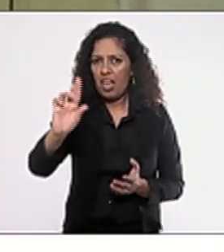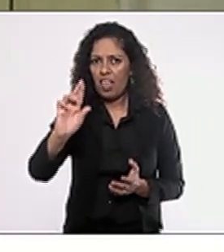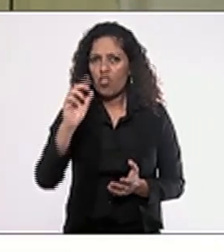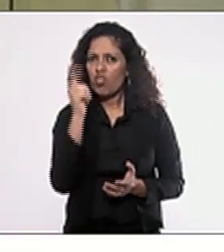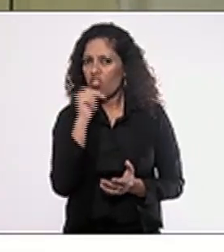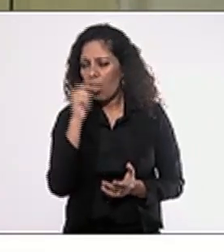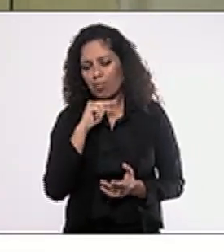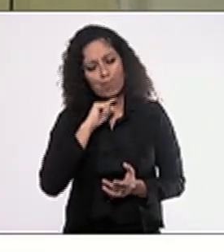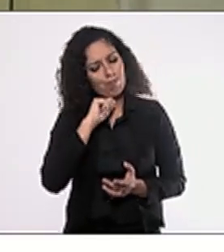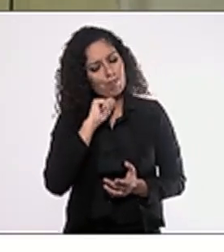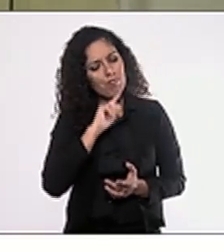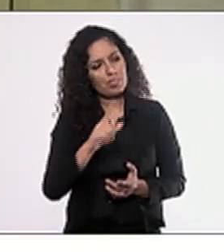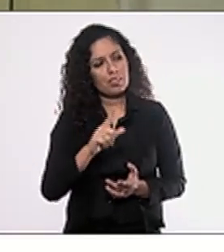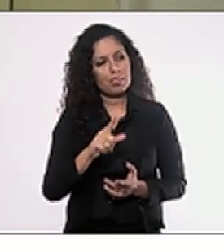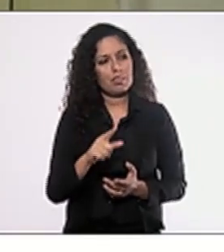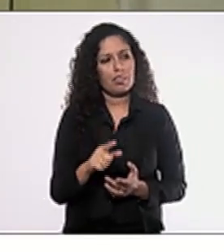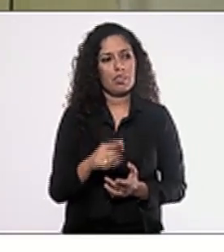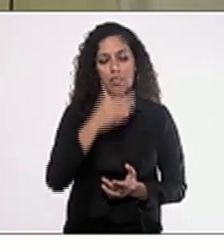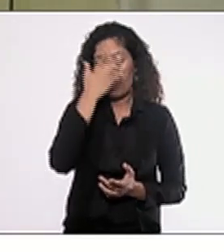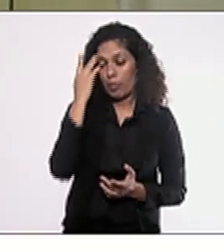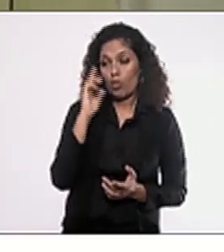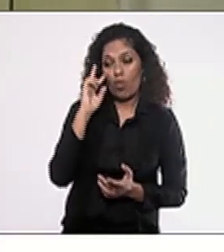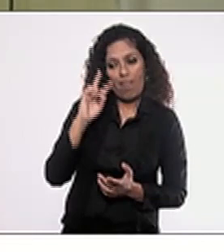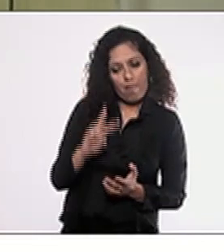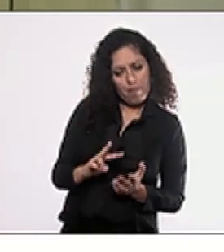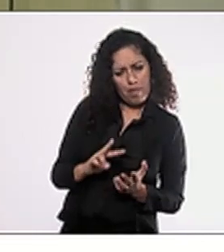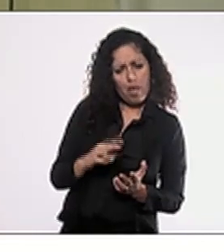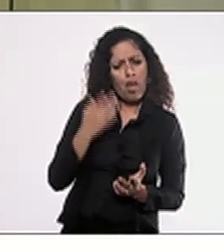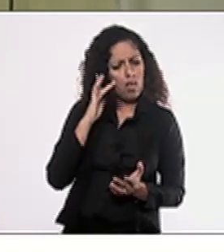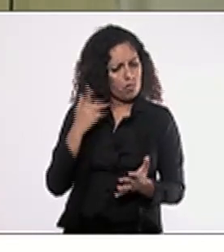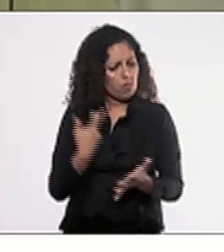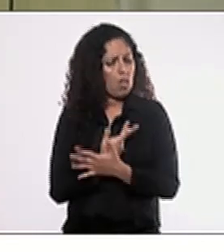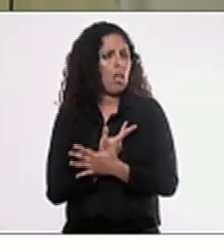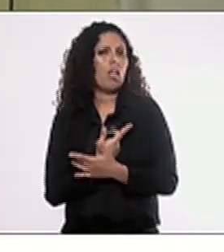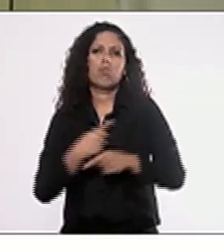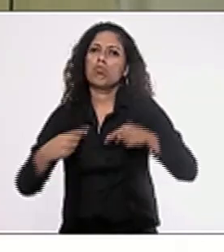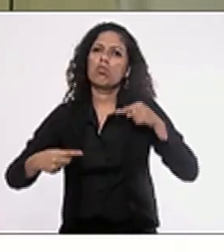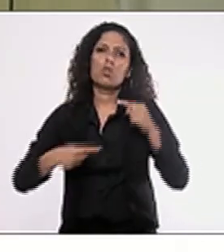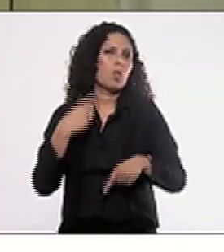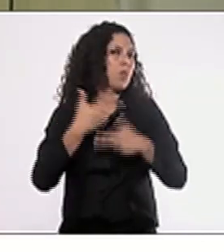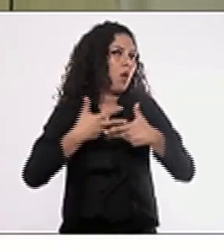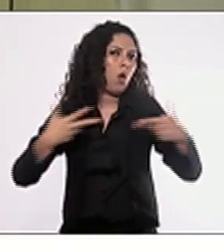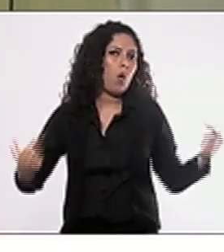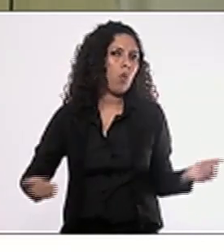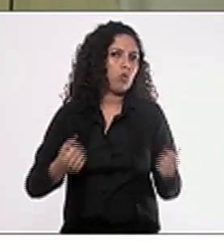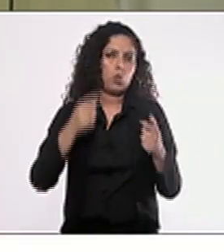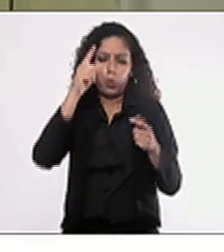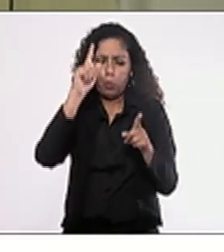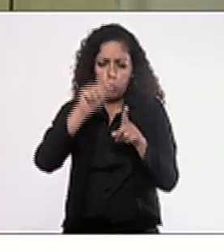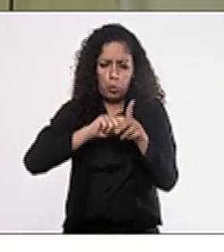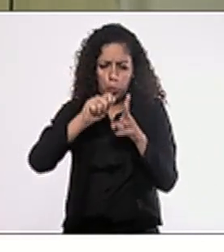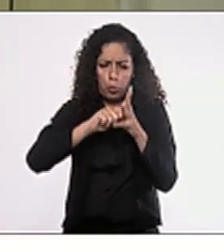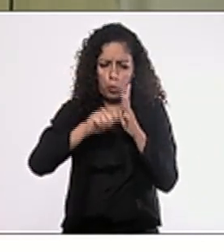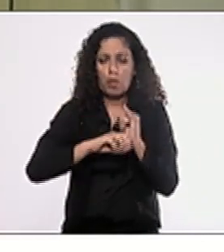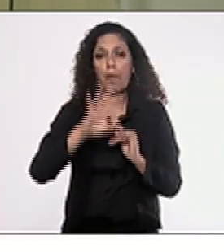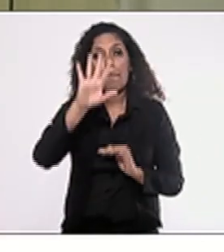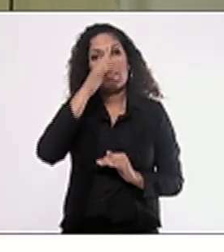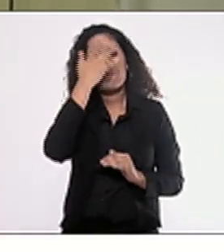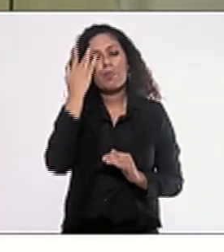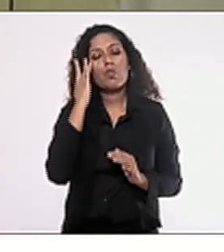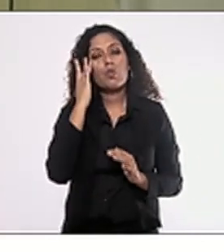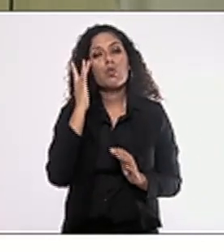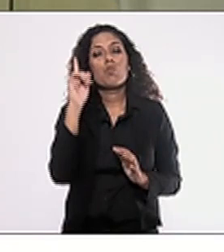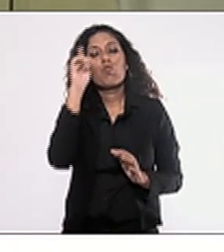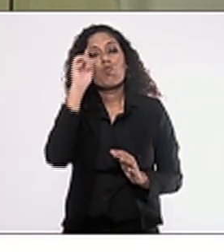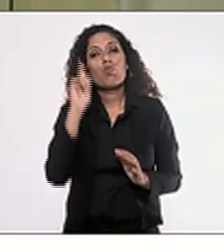Então, aquela cobrança da ótica do consumidor é indevida, porque não é condizente com aquilo que ele consumiu. Mas o consumidor não